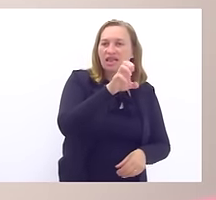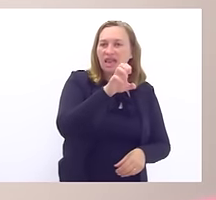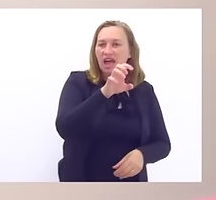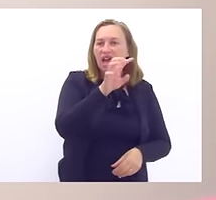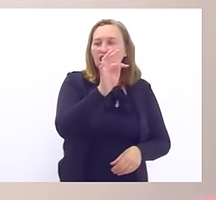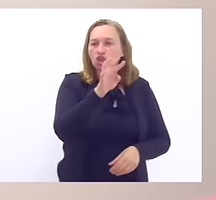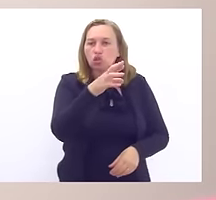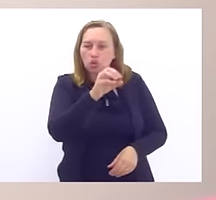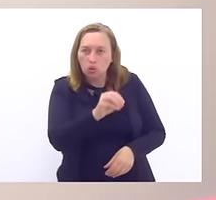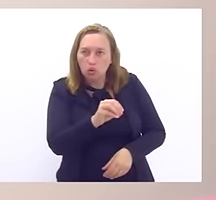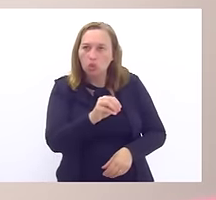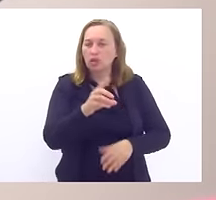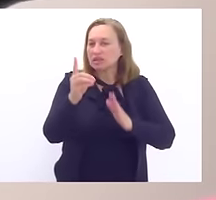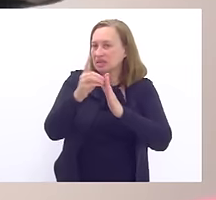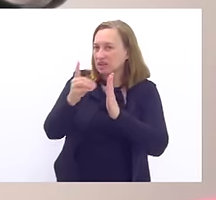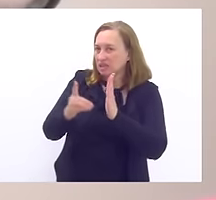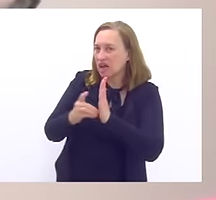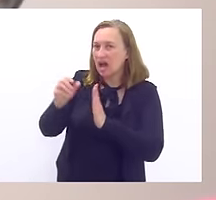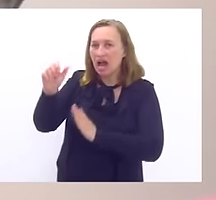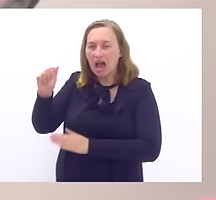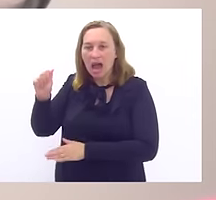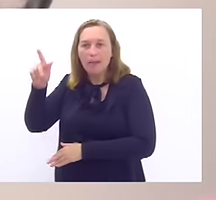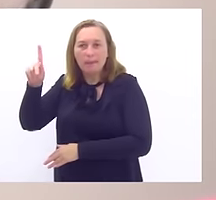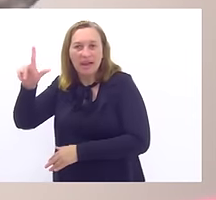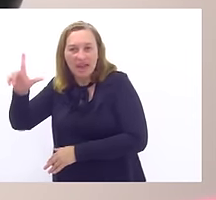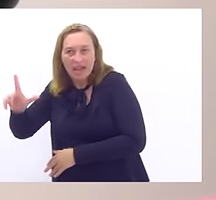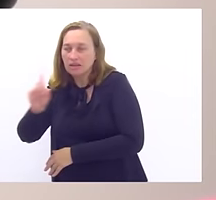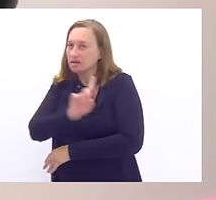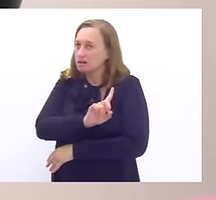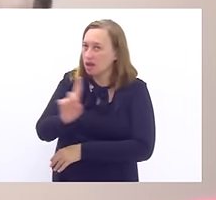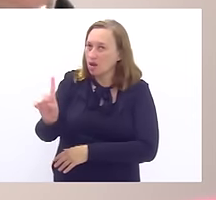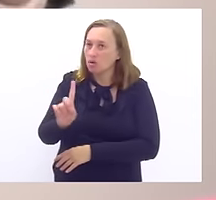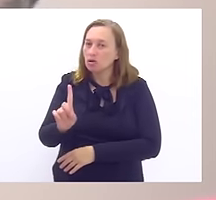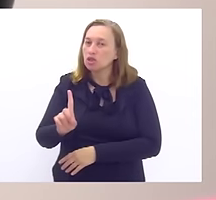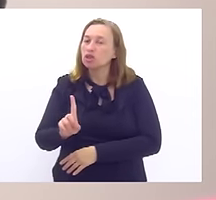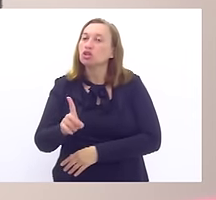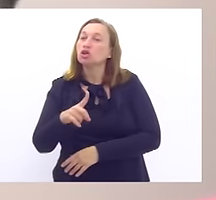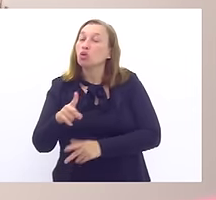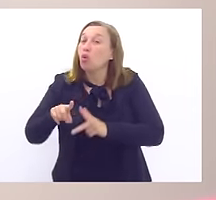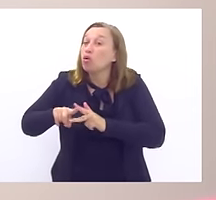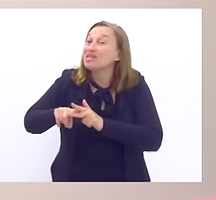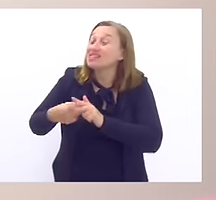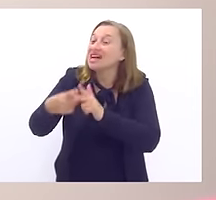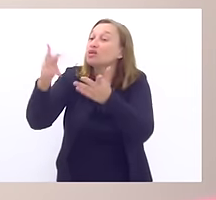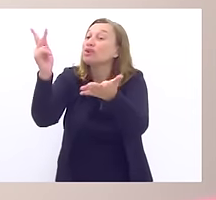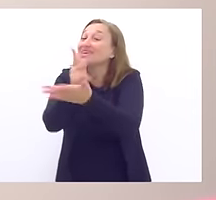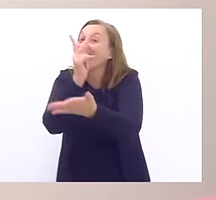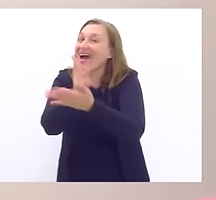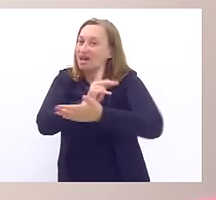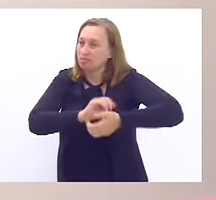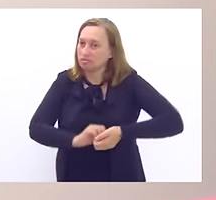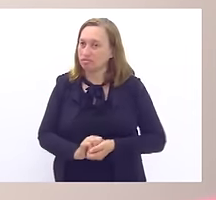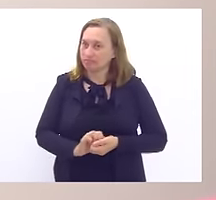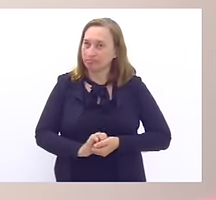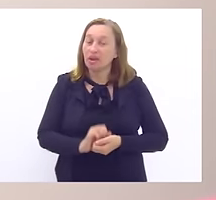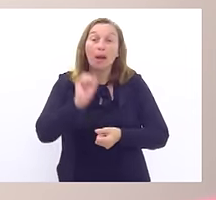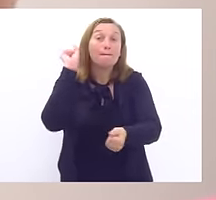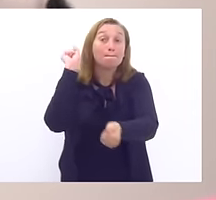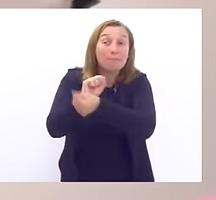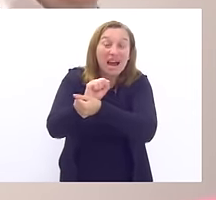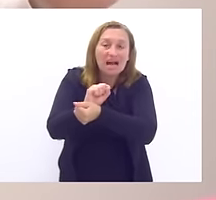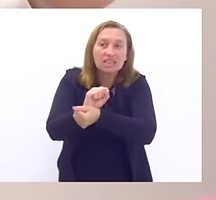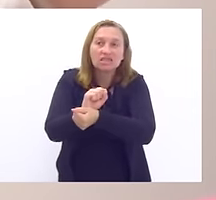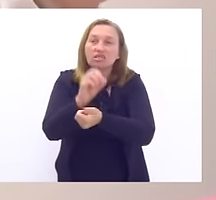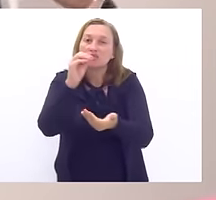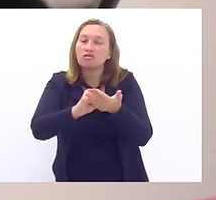apl foco muito pelo contrário a gente tá dizendo aqui é consertem o que está errado parem de fazer